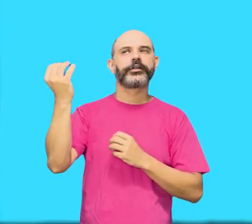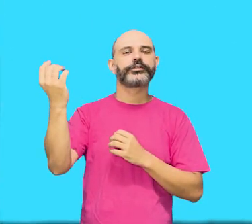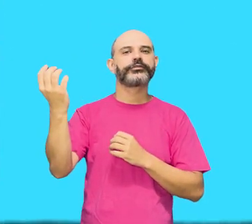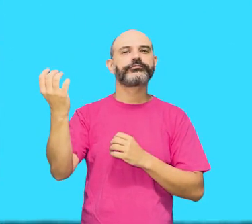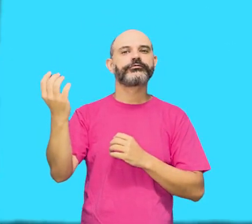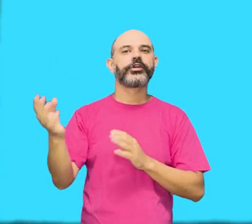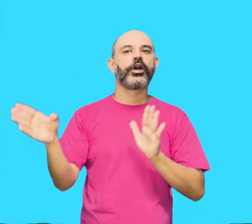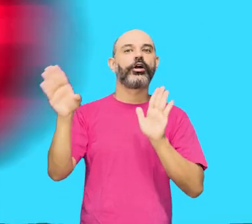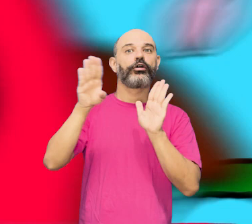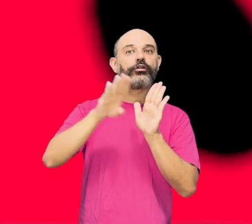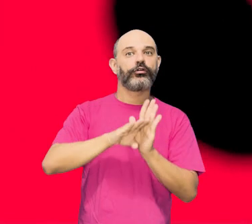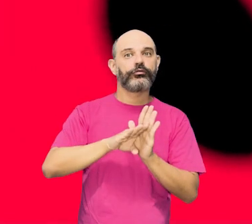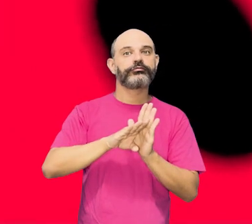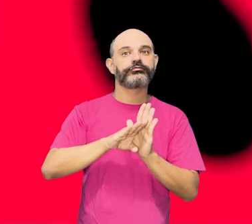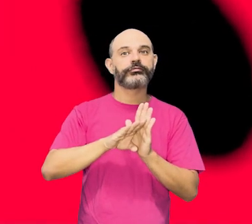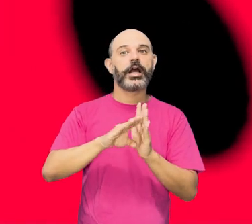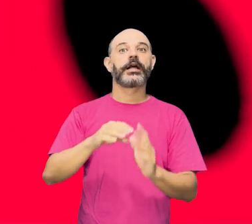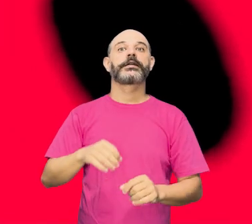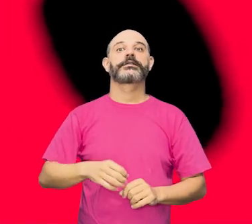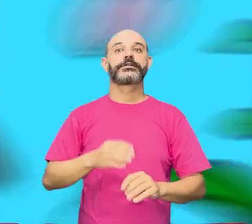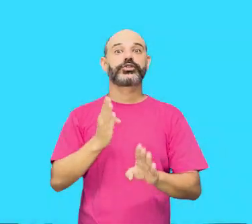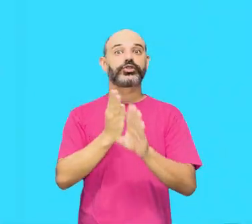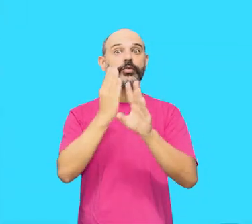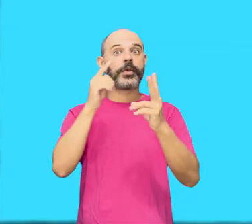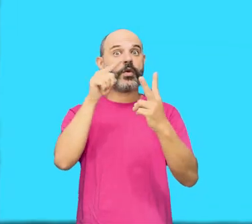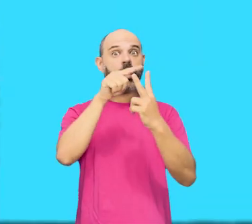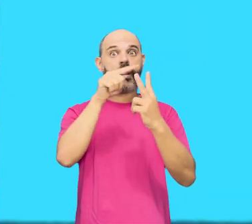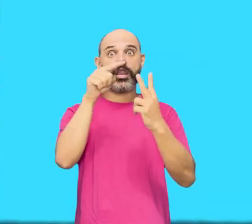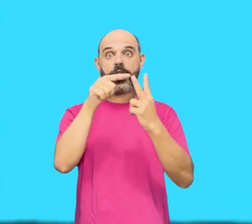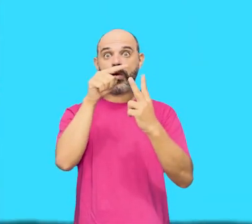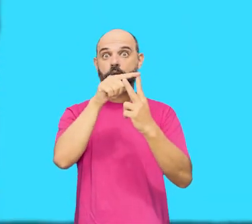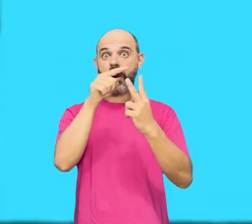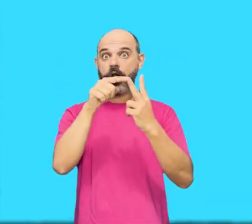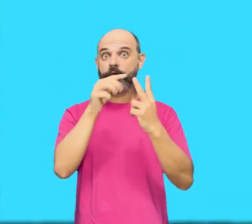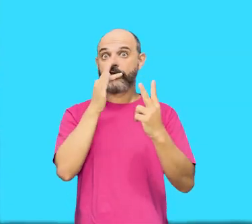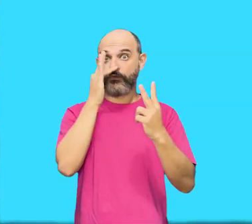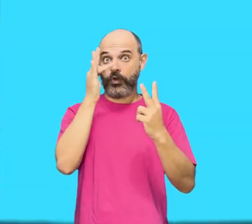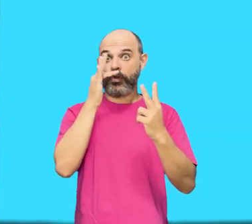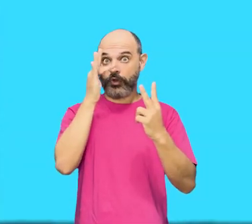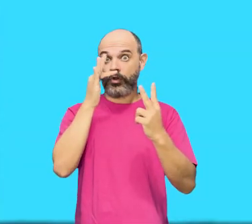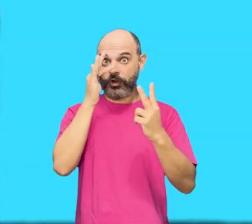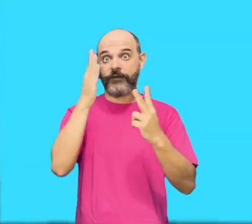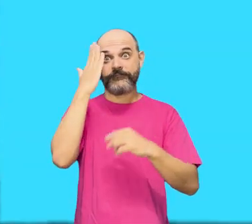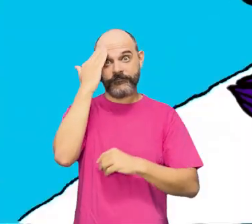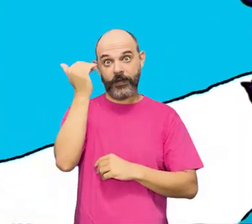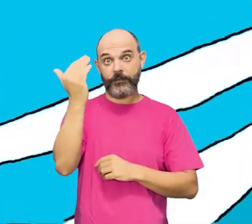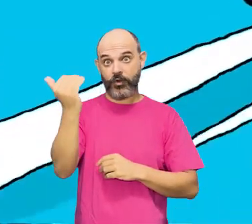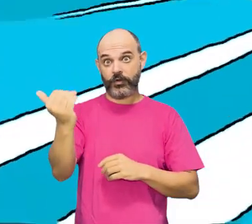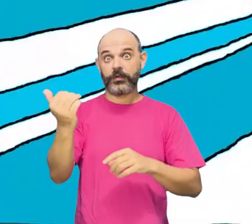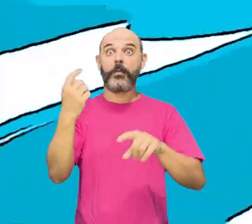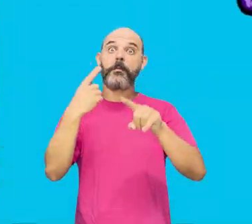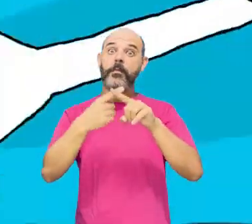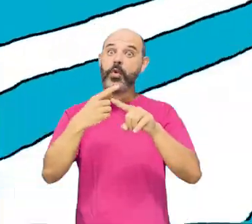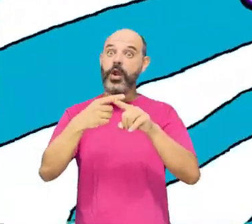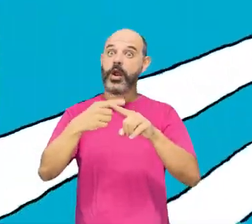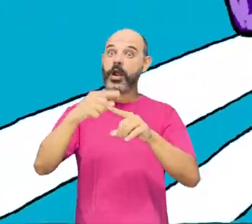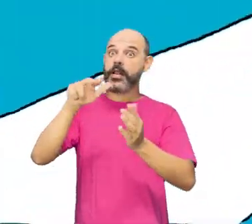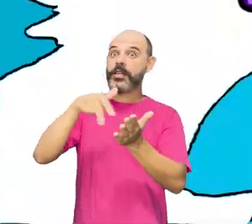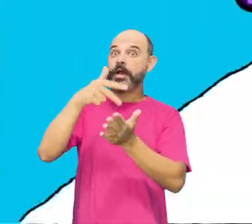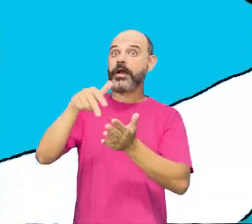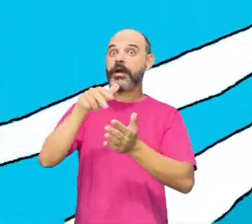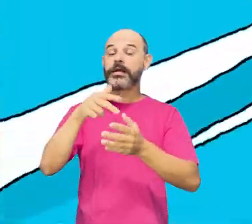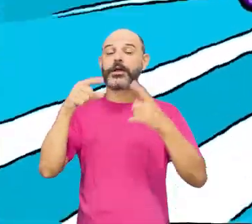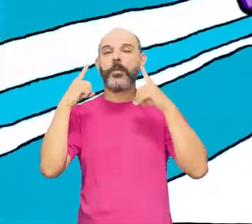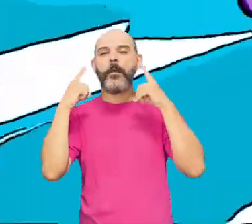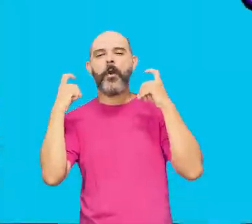viagem e descobriu que a orquídea dançante e a violeta africana são flores famosas por dançarem com